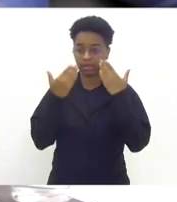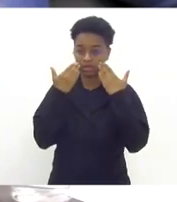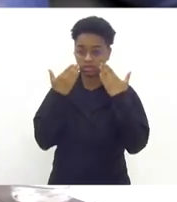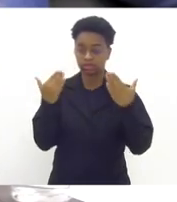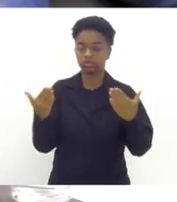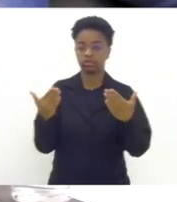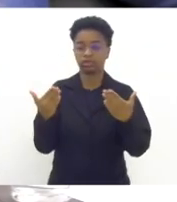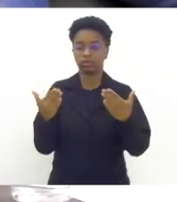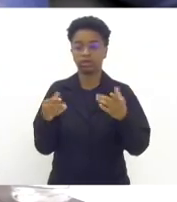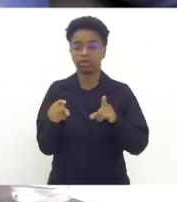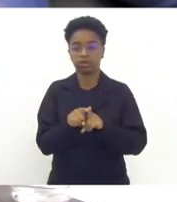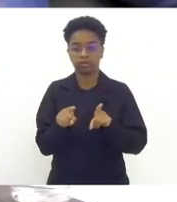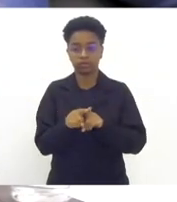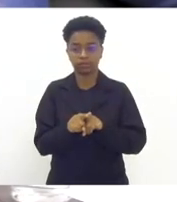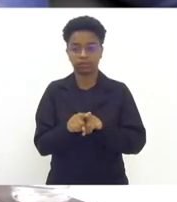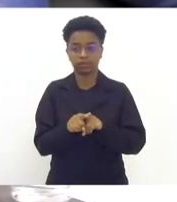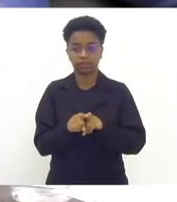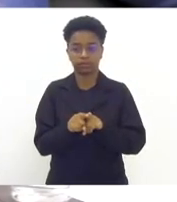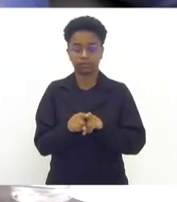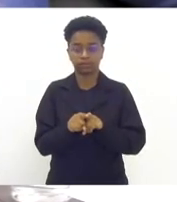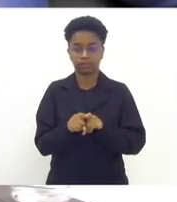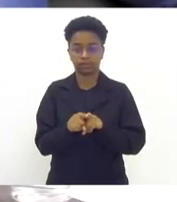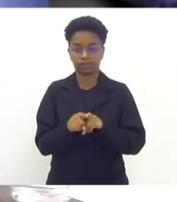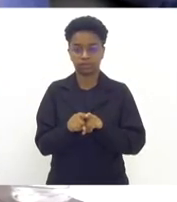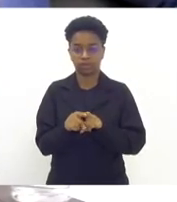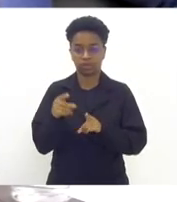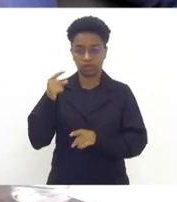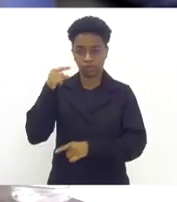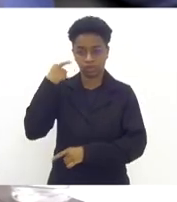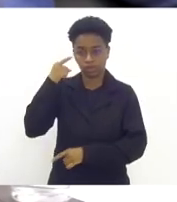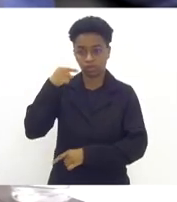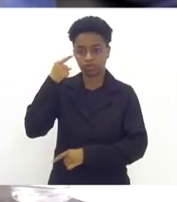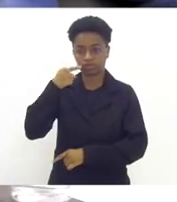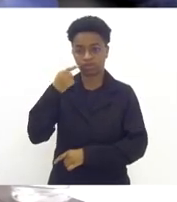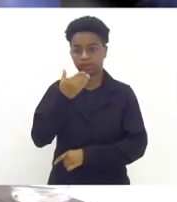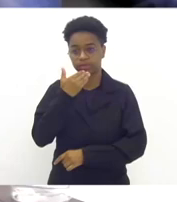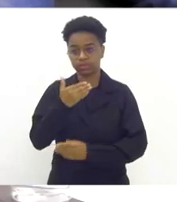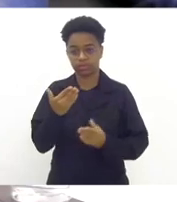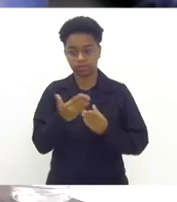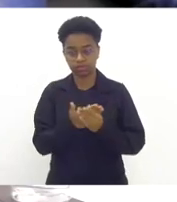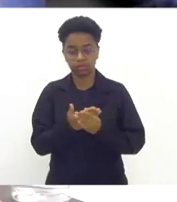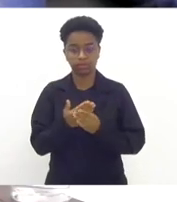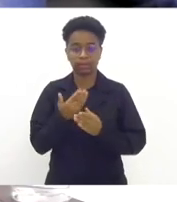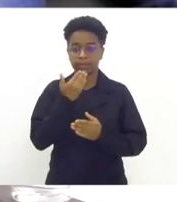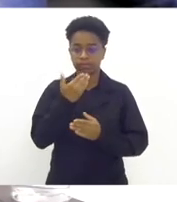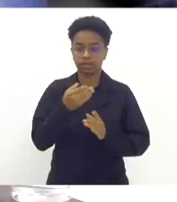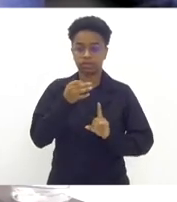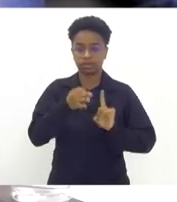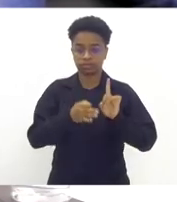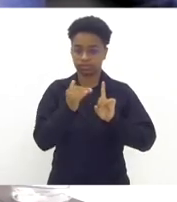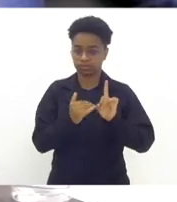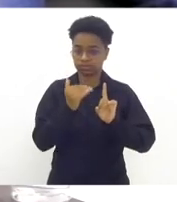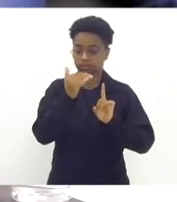e o próprio mecanismo que o advogado fez do recurso, a desembargadora voltar atrás e me dar o direito